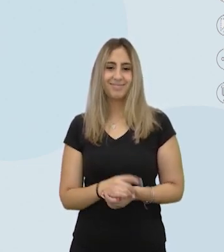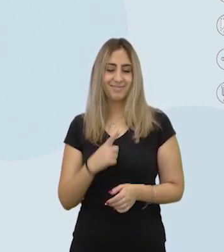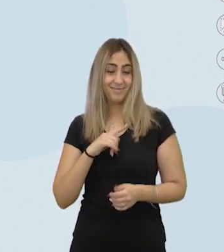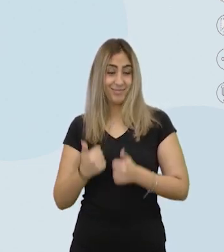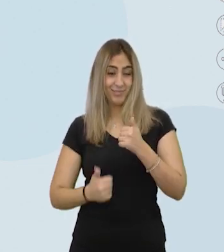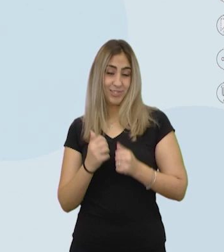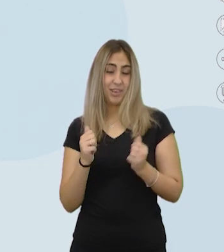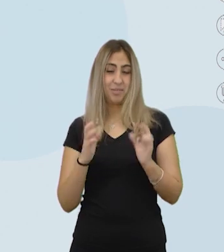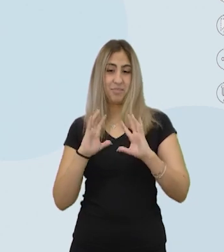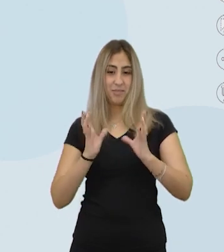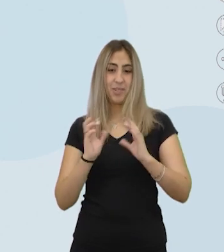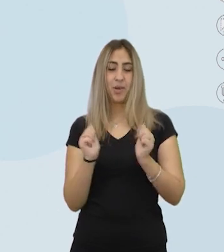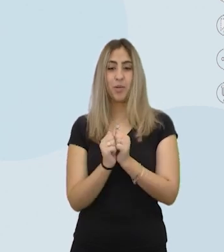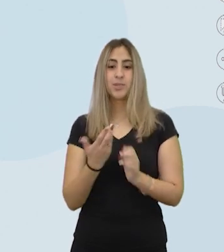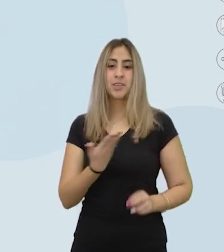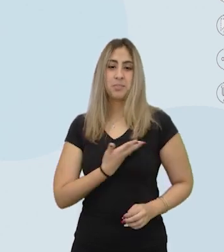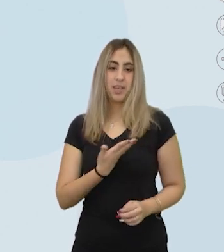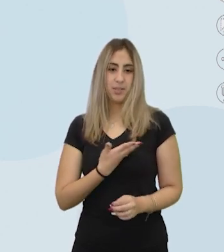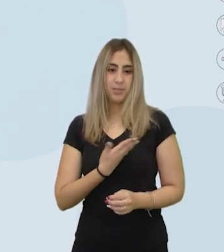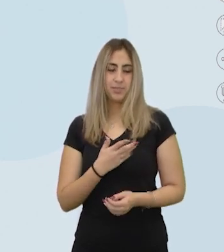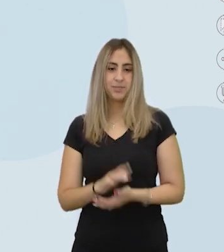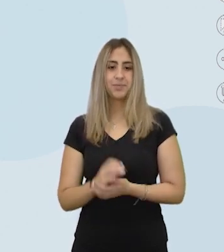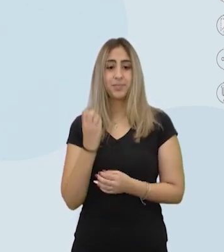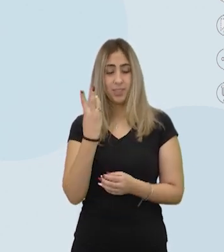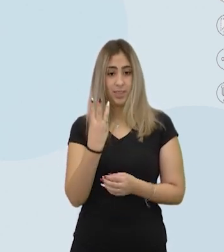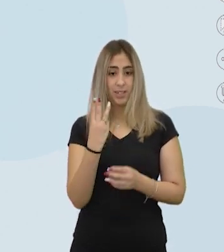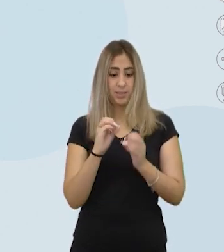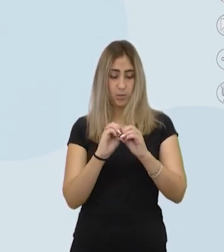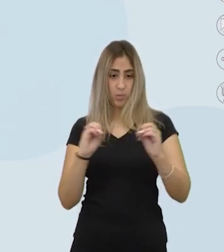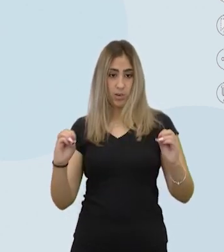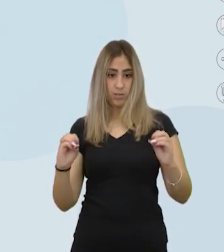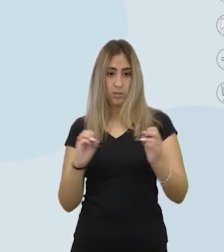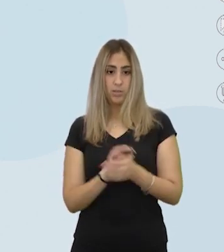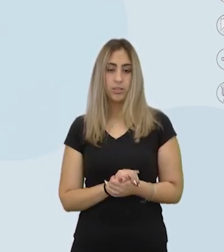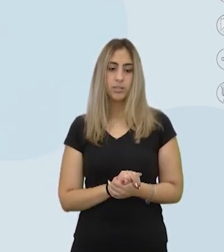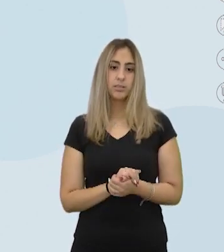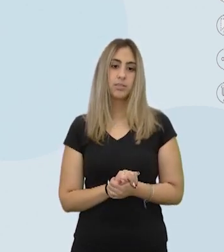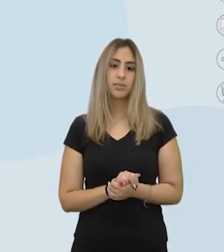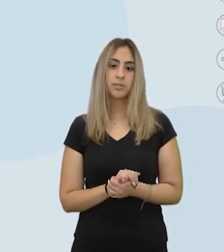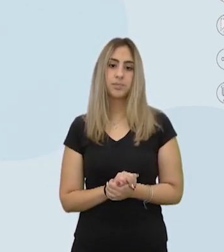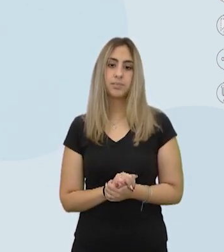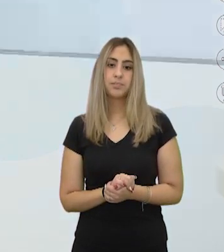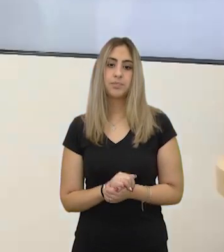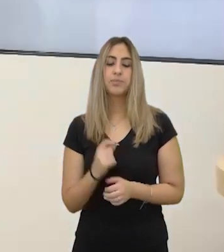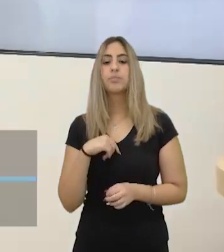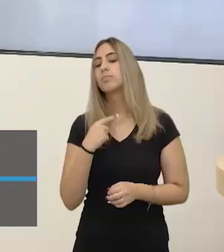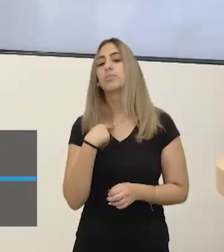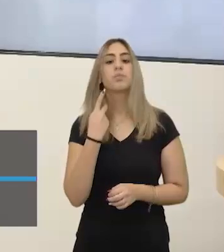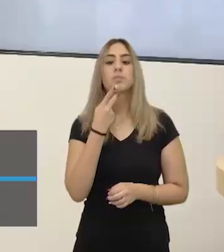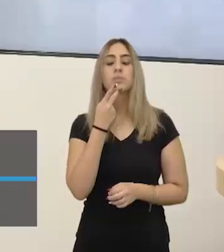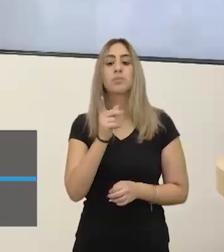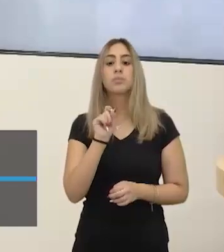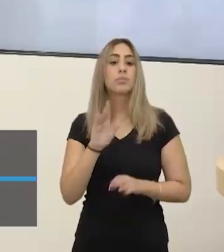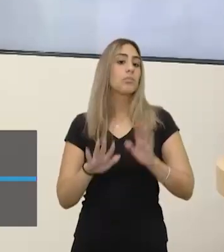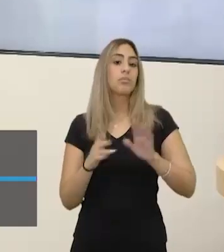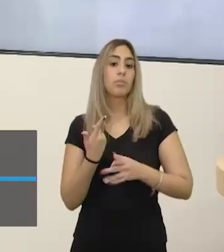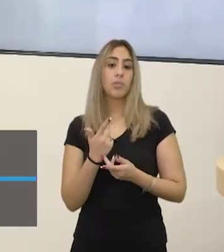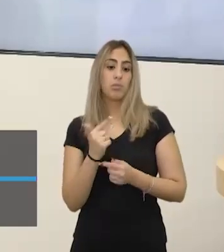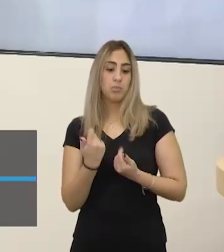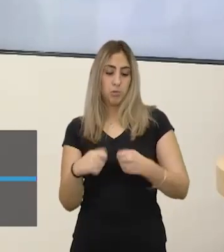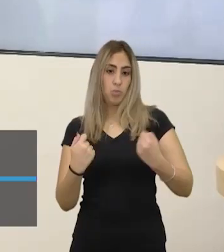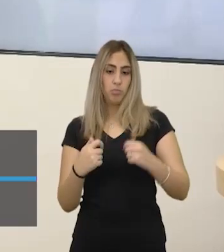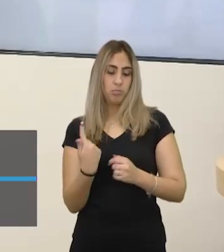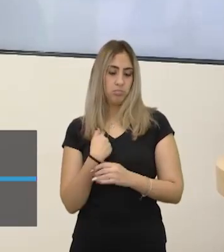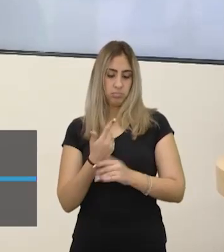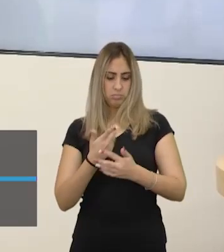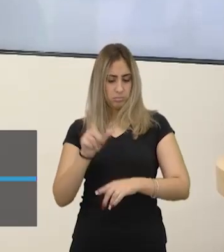jogar bola com os amigos. 3 orações. As 3 orações... Aí, lembrando a questão da coordenada, que eu tinha dito que elas são independentes. Olha